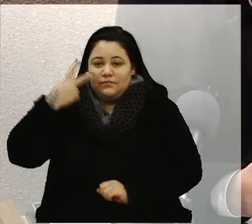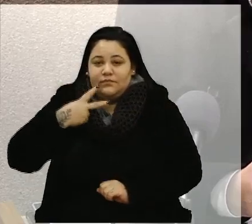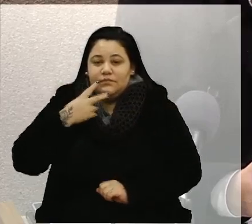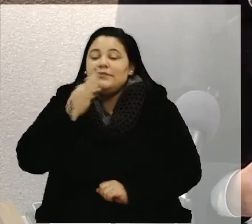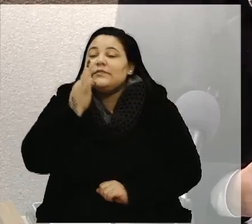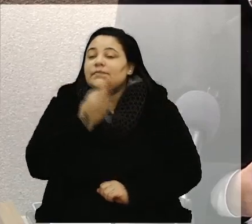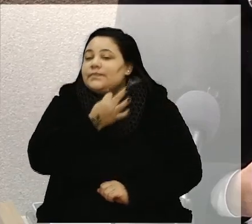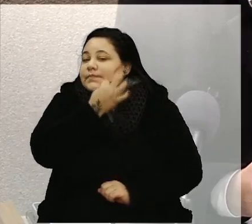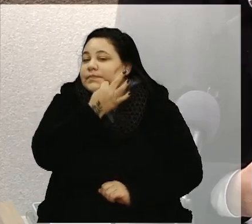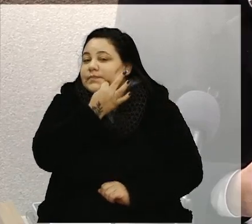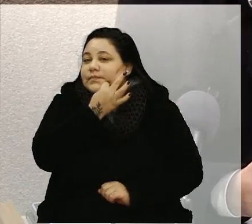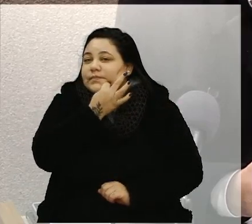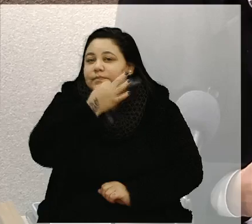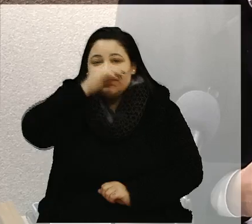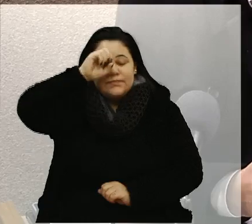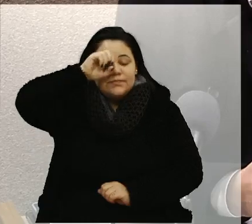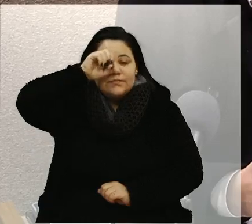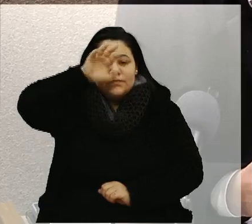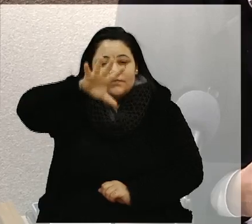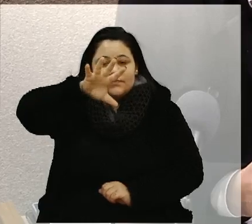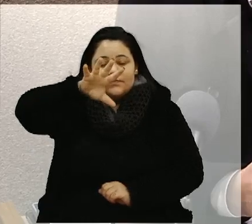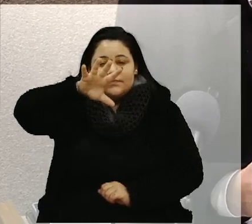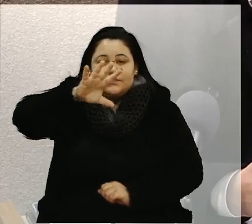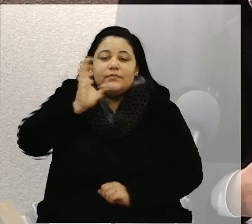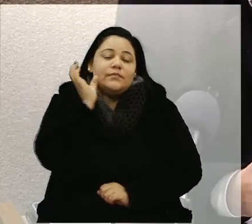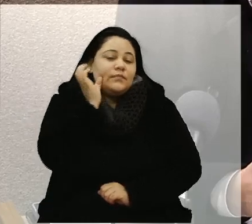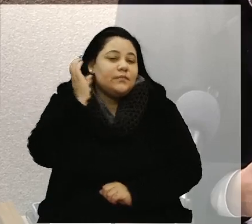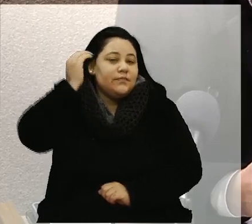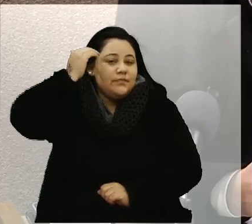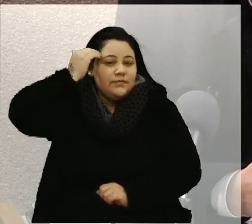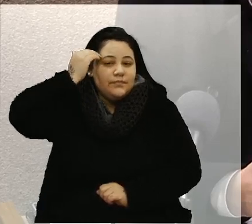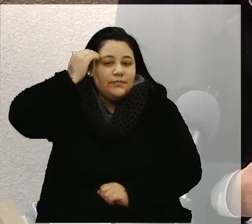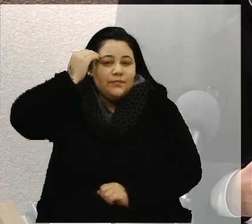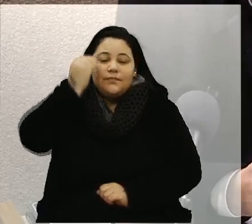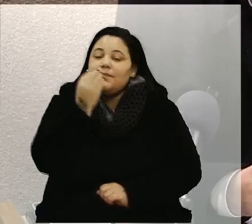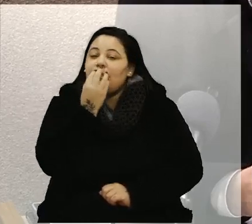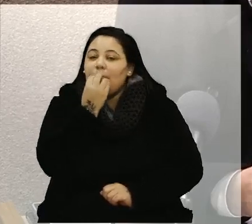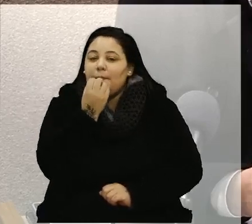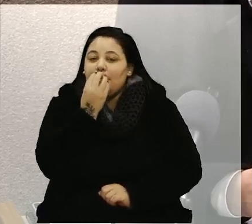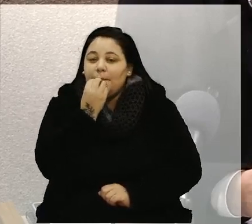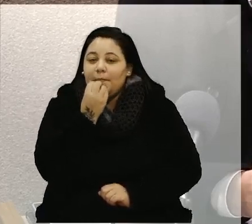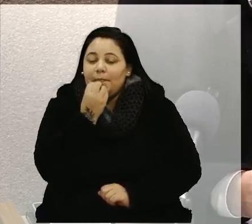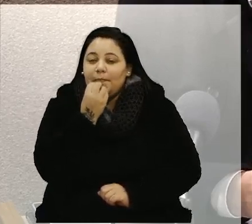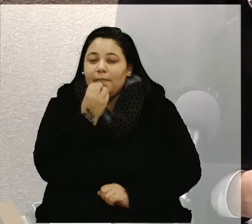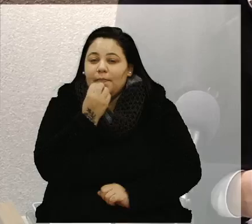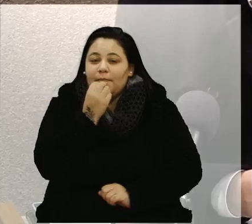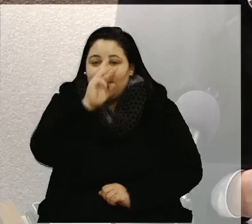Tatiane Frisso, Elisandro Fiuza, Felipe Gremelmaier, Gilfredo de Camilles,